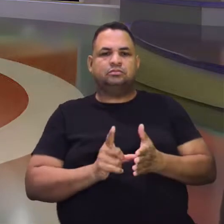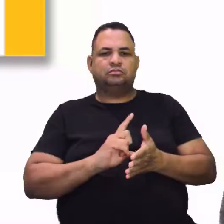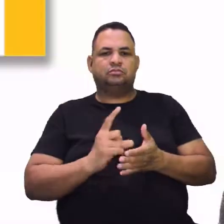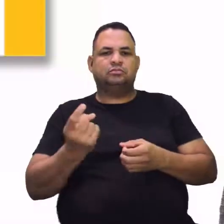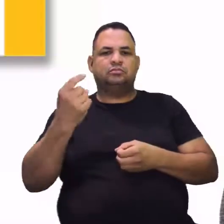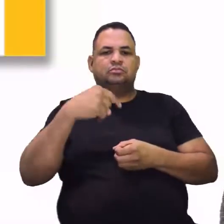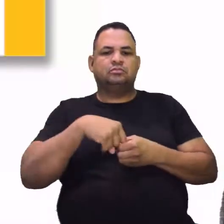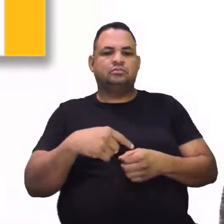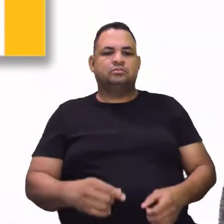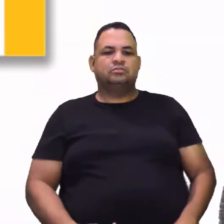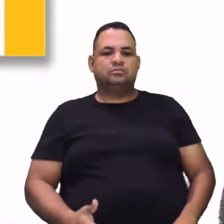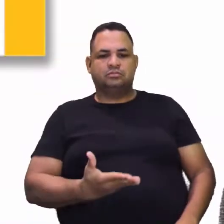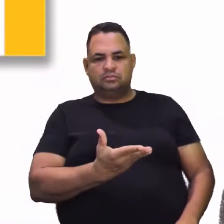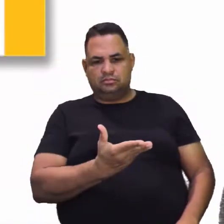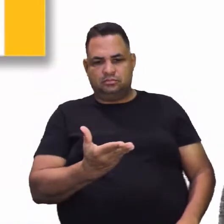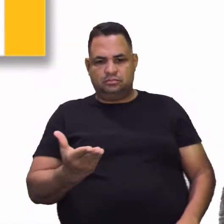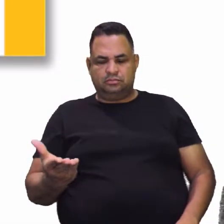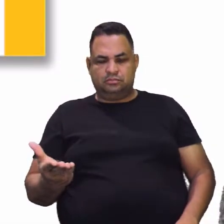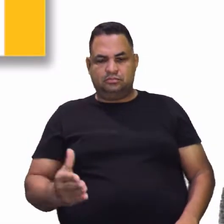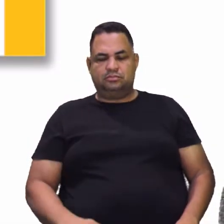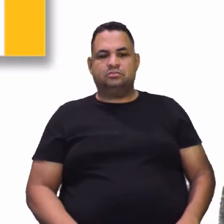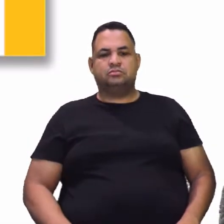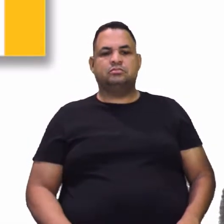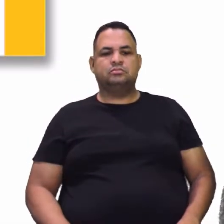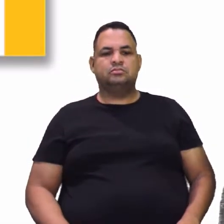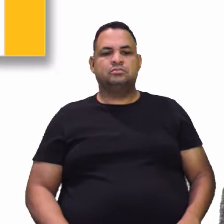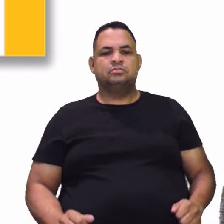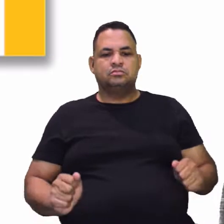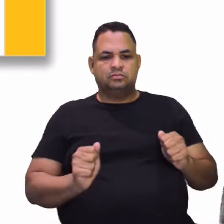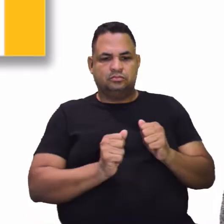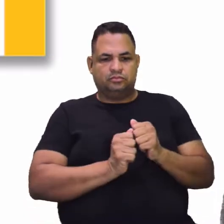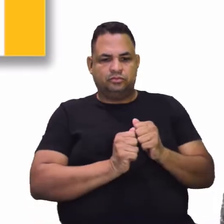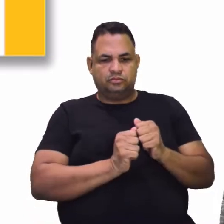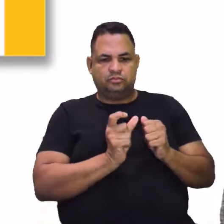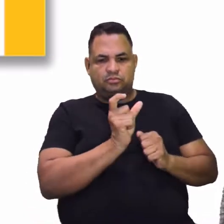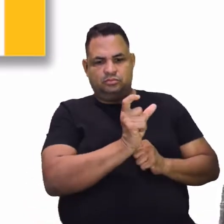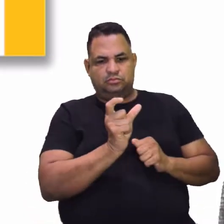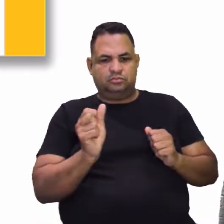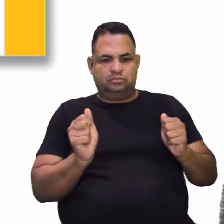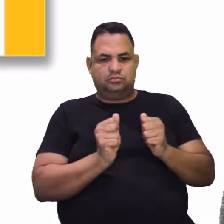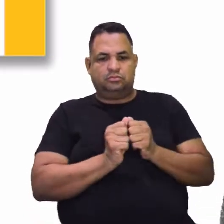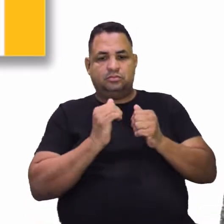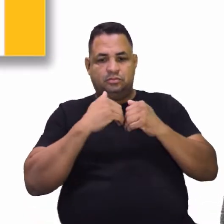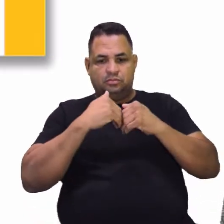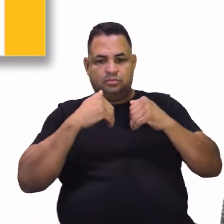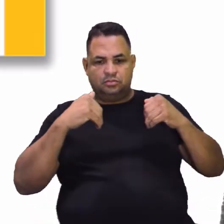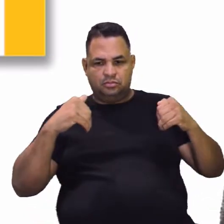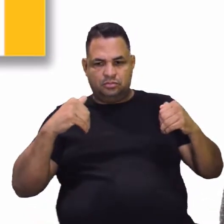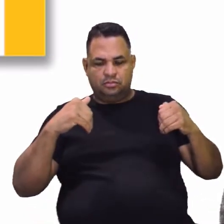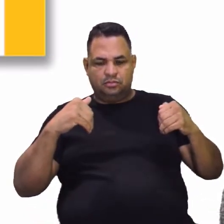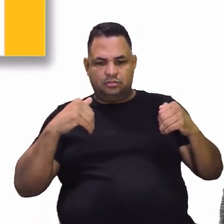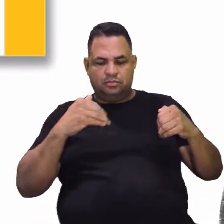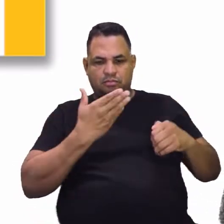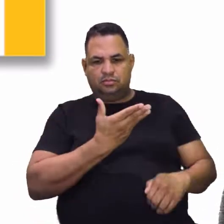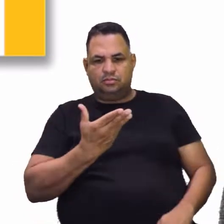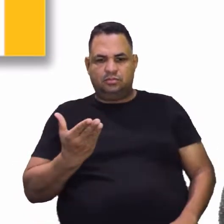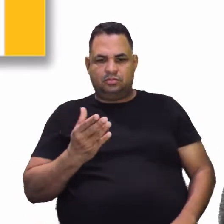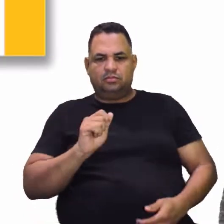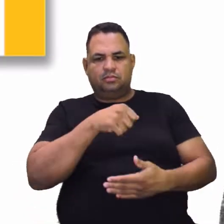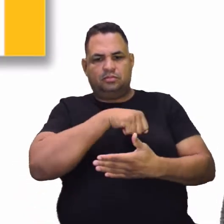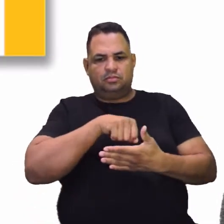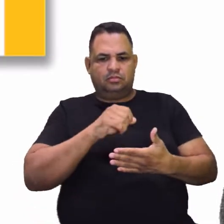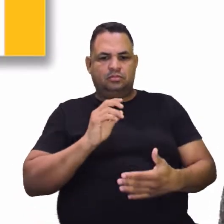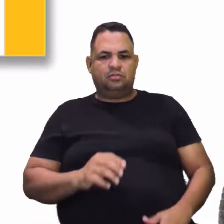tela. Everyday, como vocês podem ver, junto. Everyday separado, mas é igual a